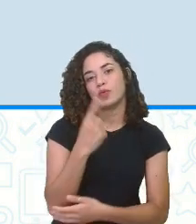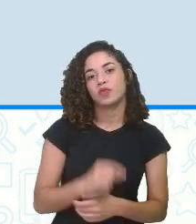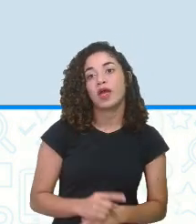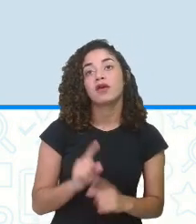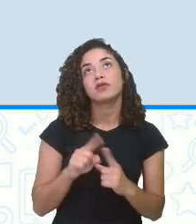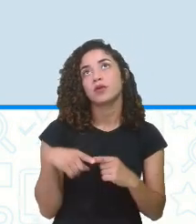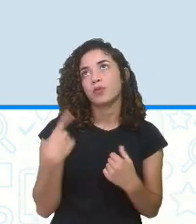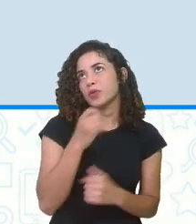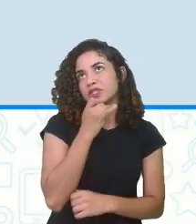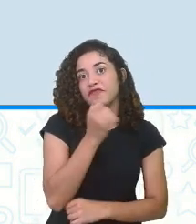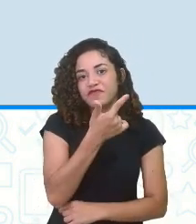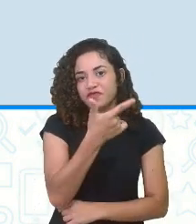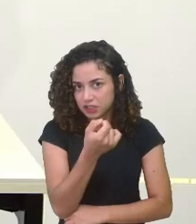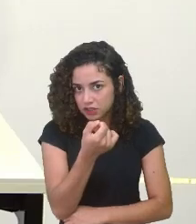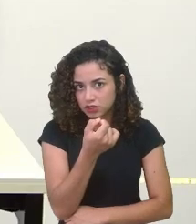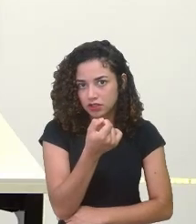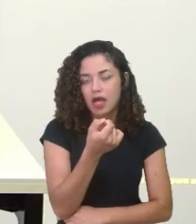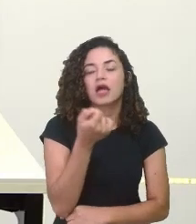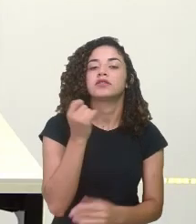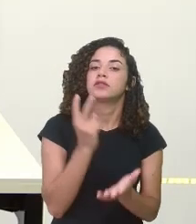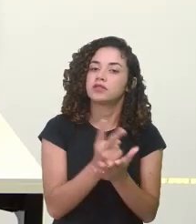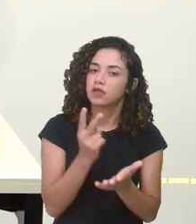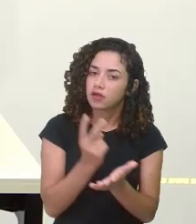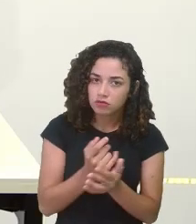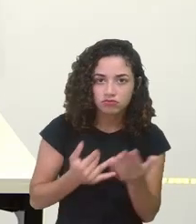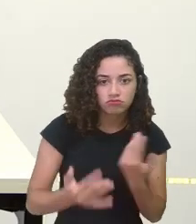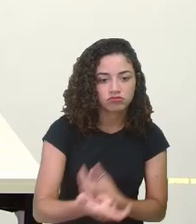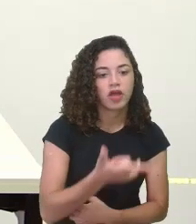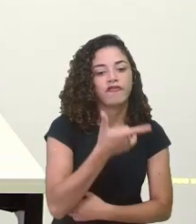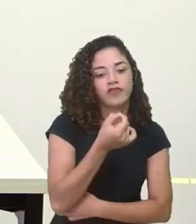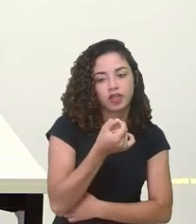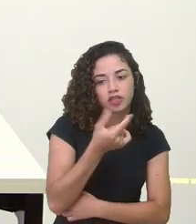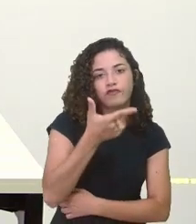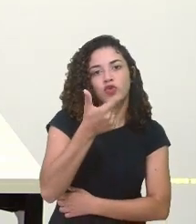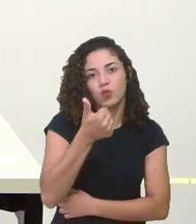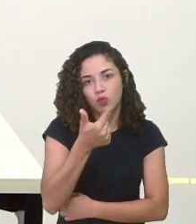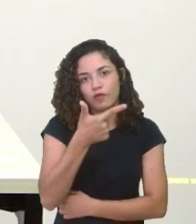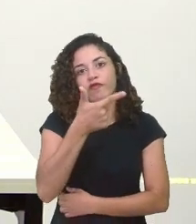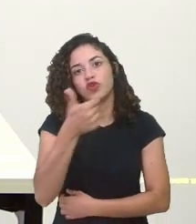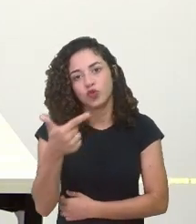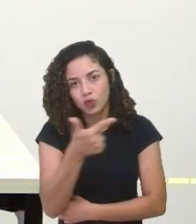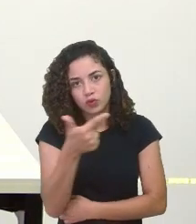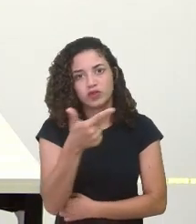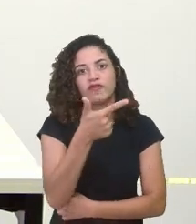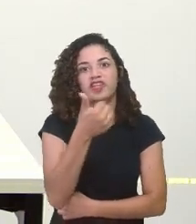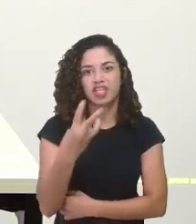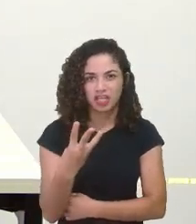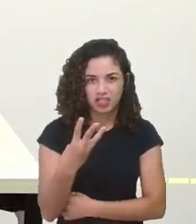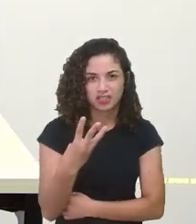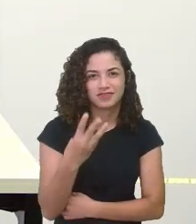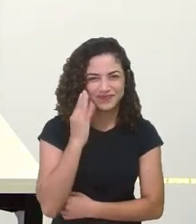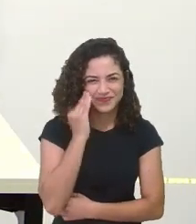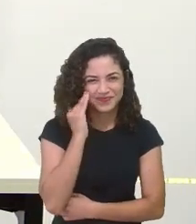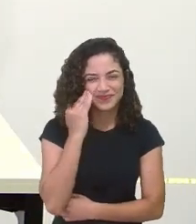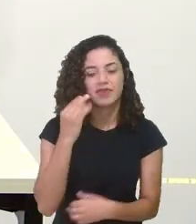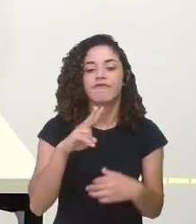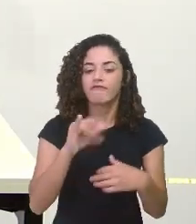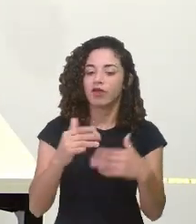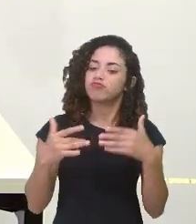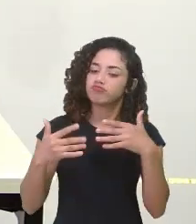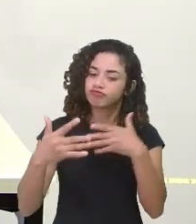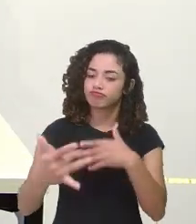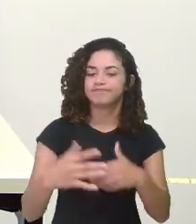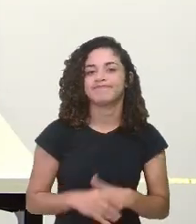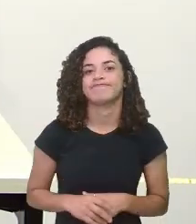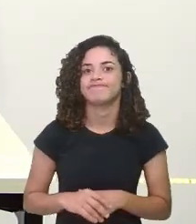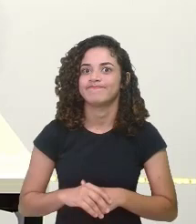for a família do número 20, vai sempre começar com um 2 aqui na frente, certo? No lugar da dezena vai